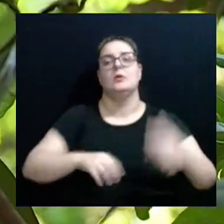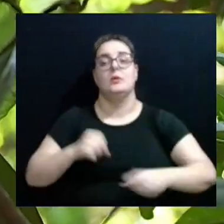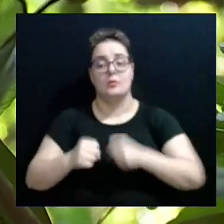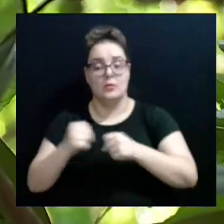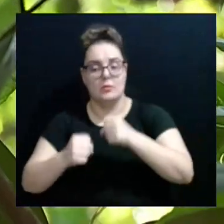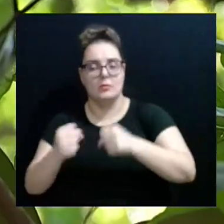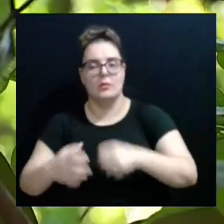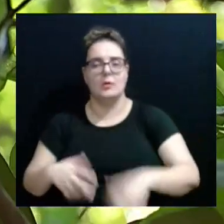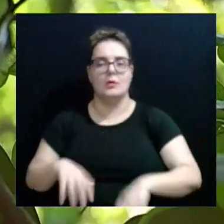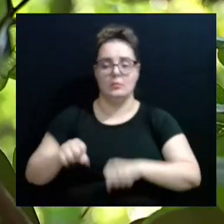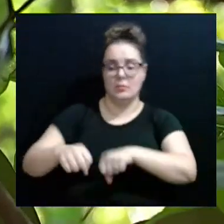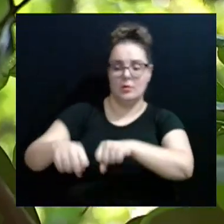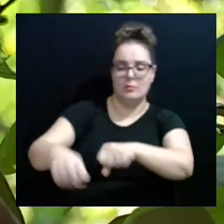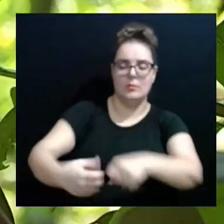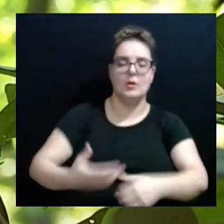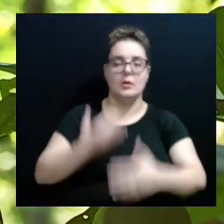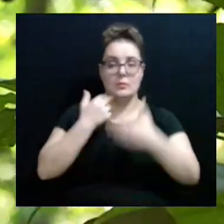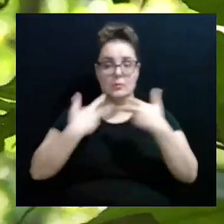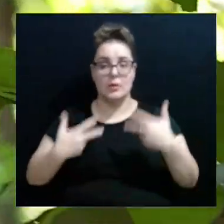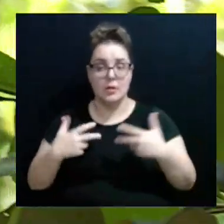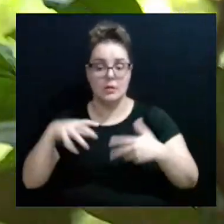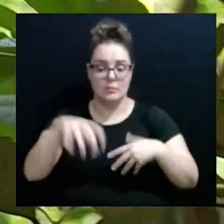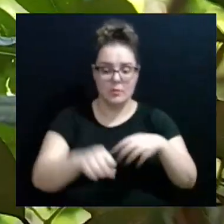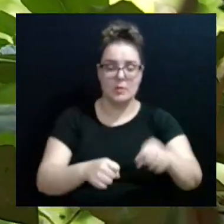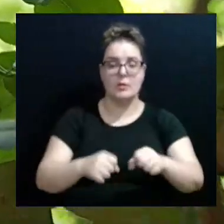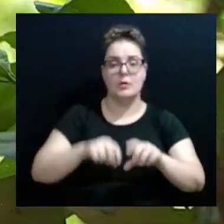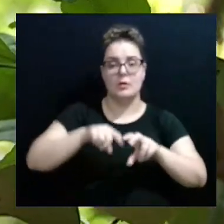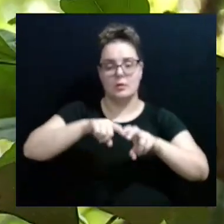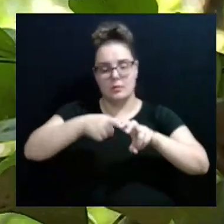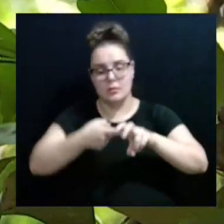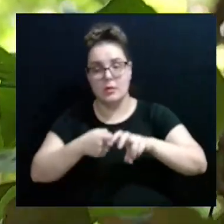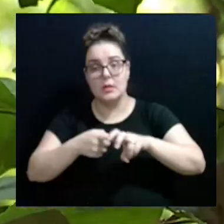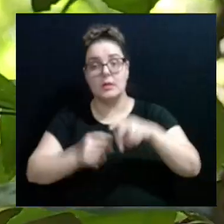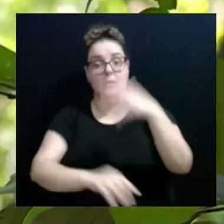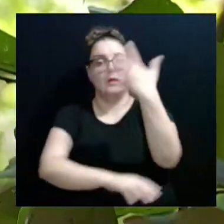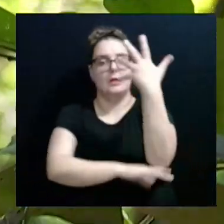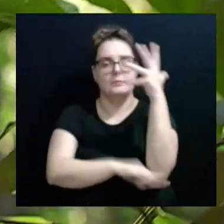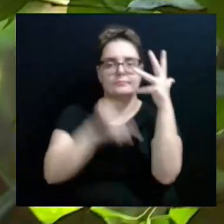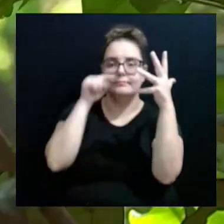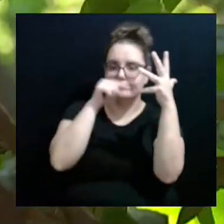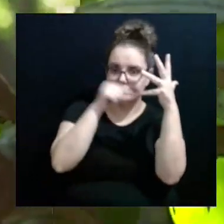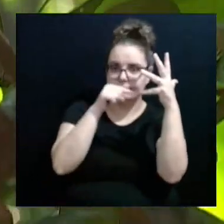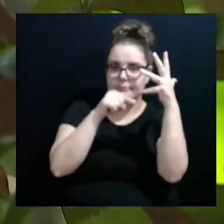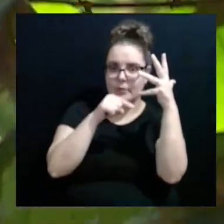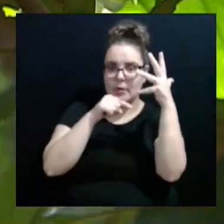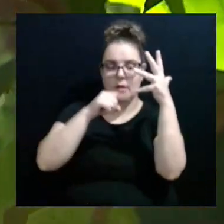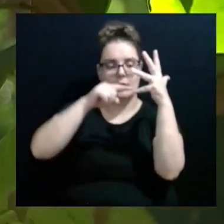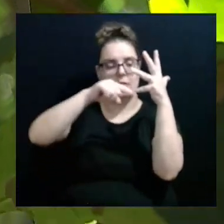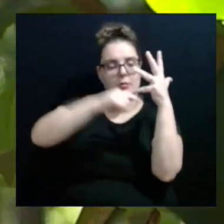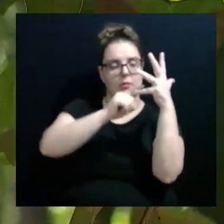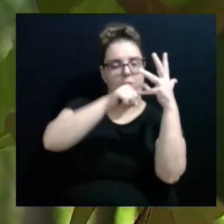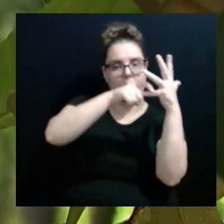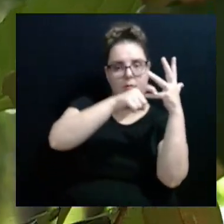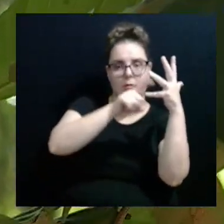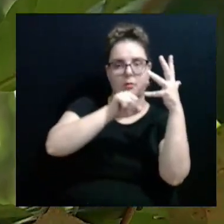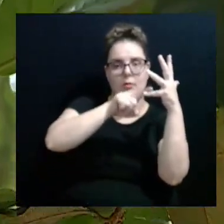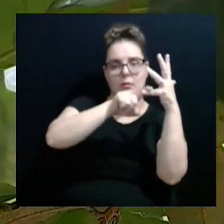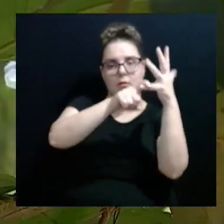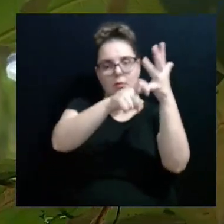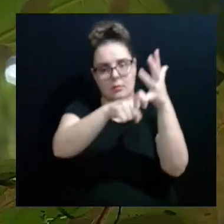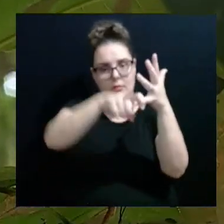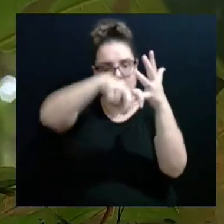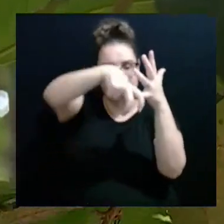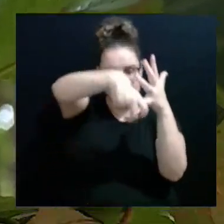se alimentam, caçam, se reproduzem lá. Então, esse rabo ajuda, não é para eles ficarem pendurados, mas assim,